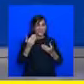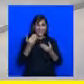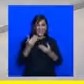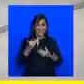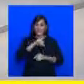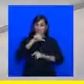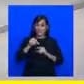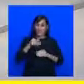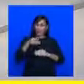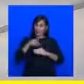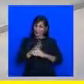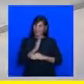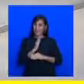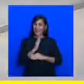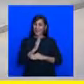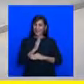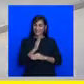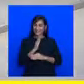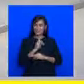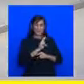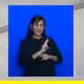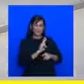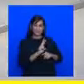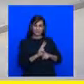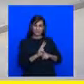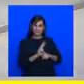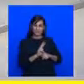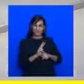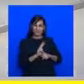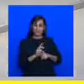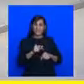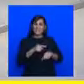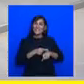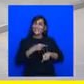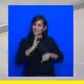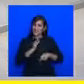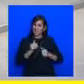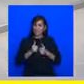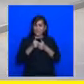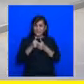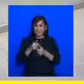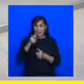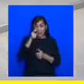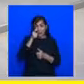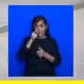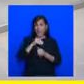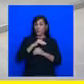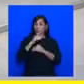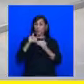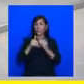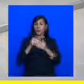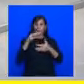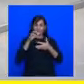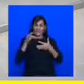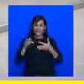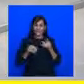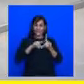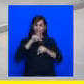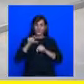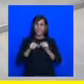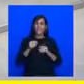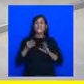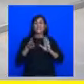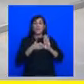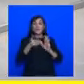obrigada. Sorteio realizado e validado pelos nossos auditores. Daqui a pouco você pode conferir todos os detalhes deste sorteio, se